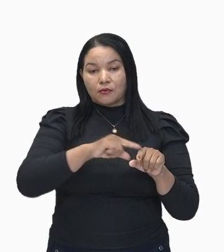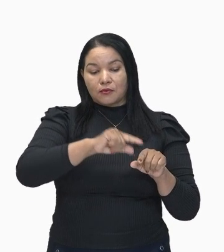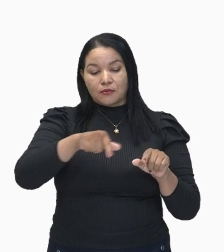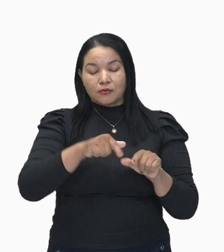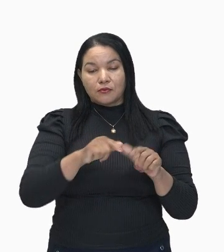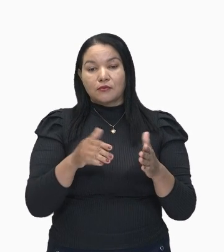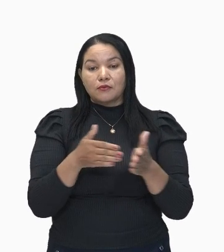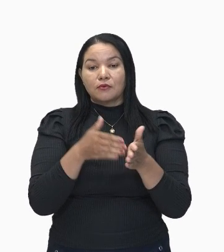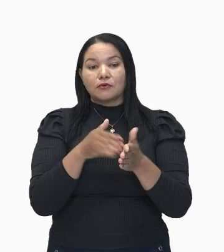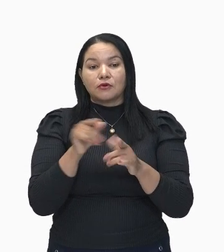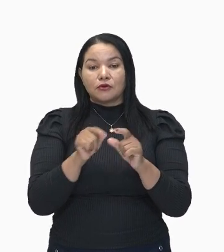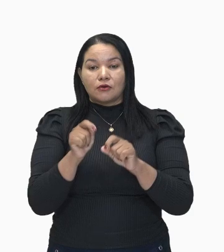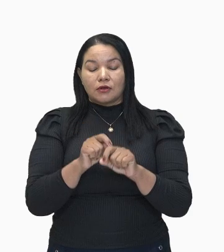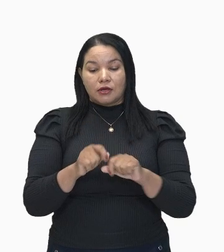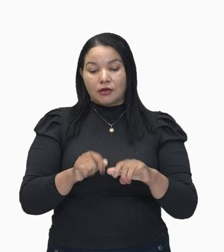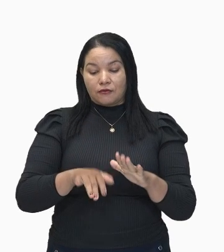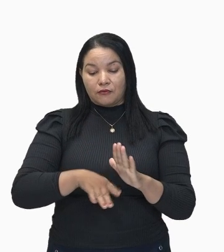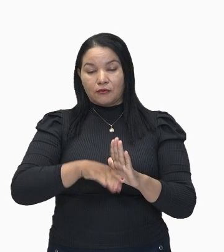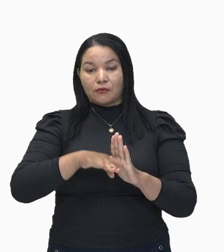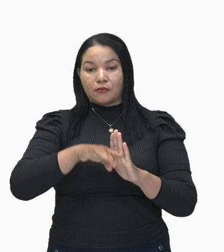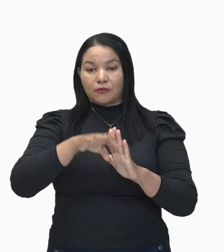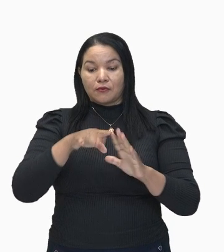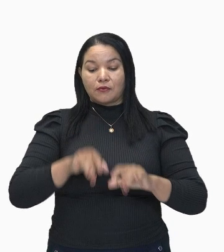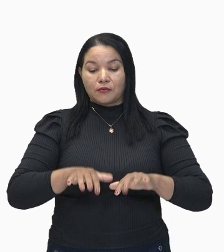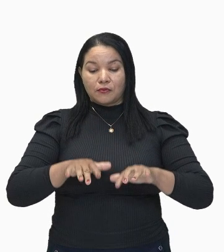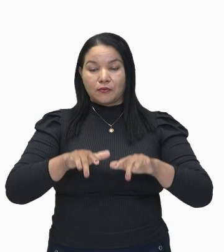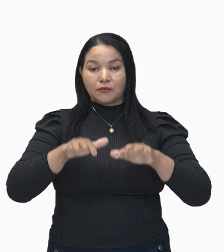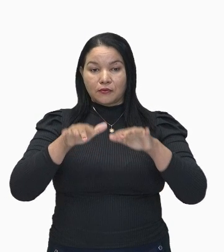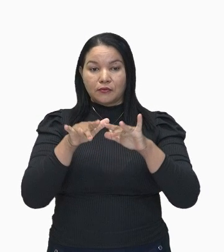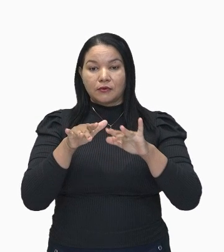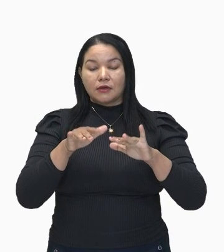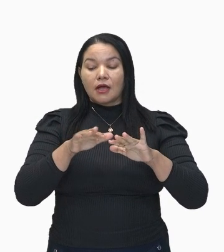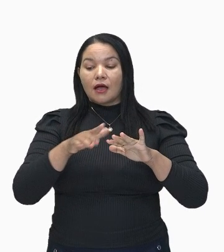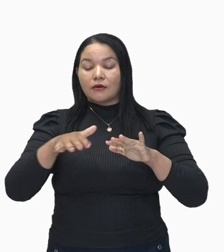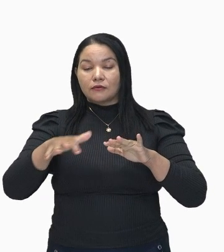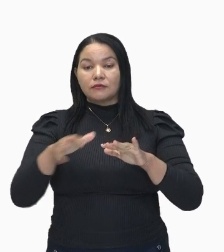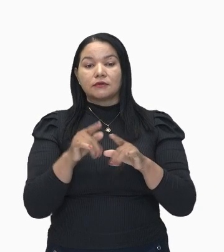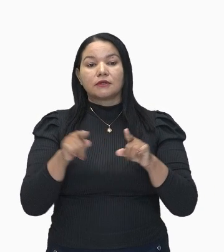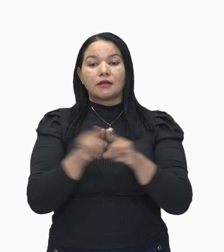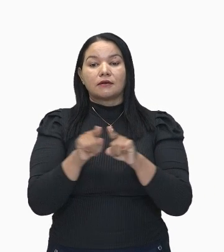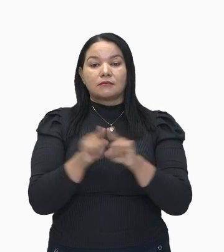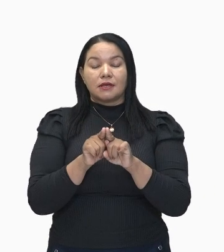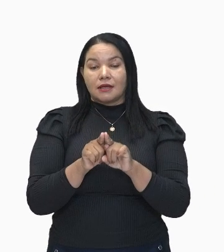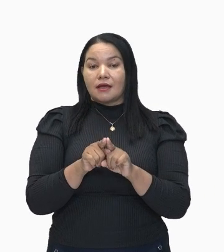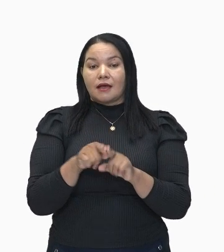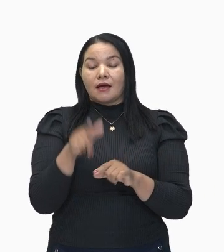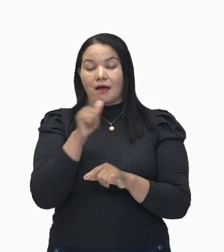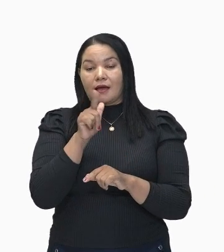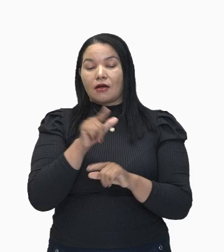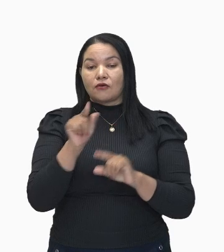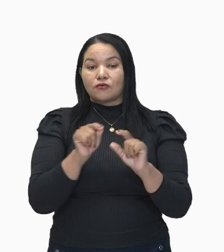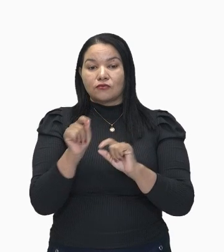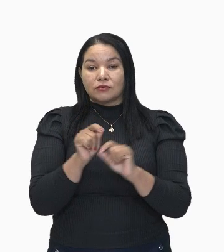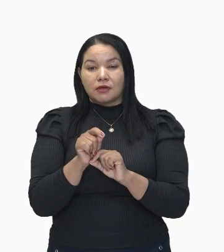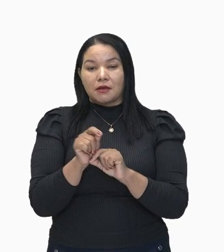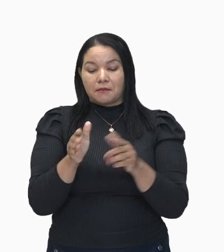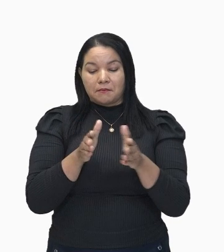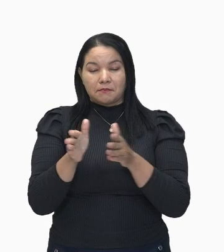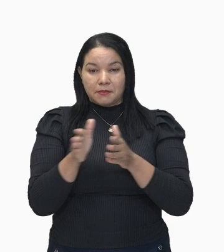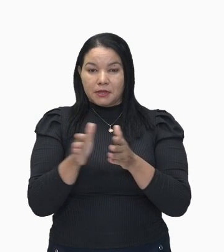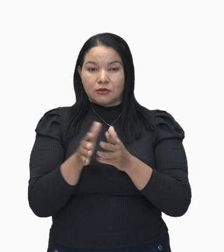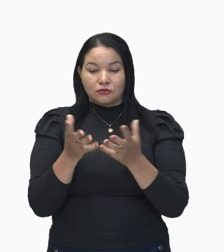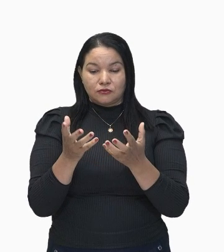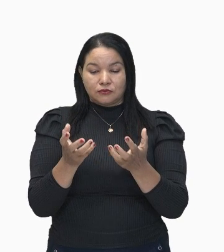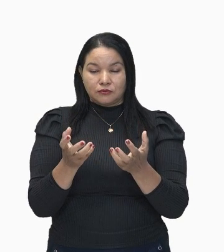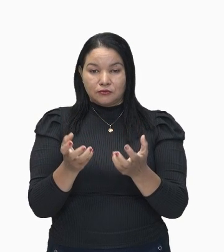ali durante as cheias, tá? E a pouca água nos períodos aí de seca,